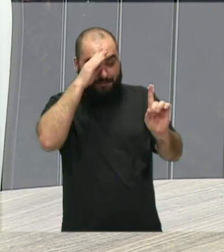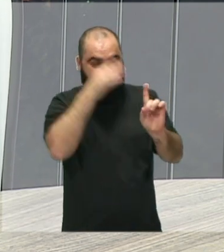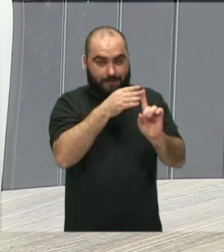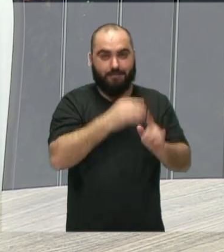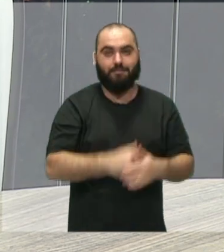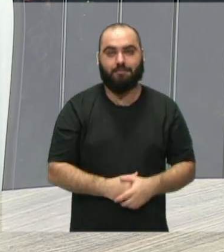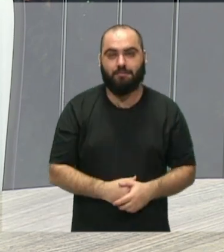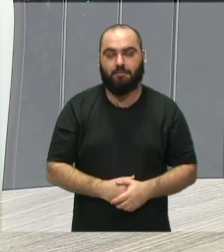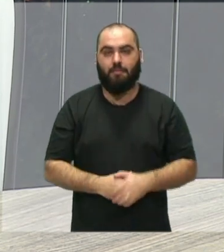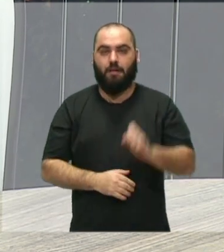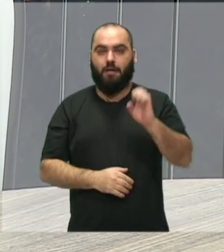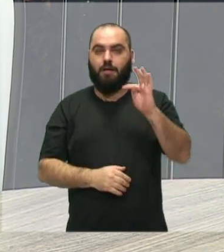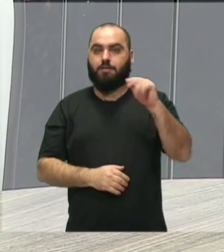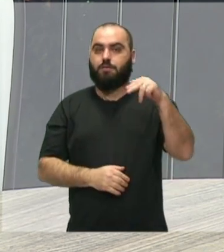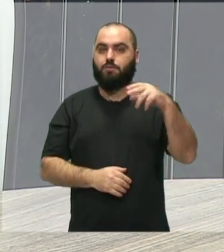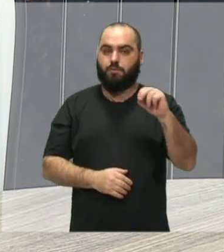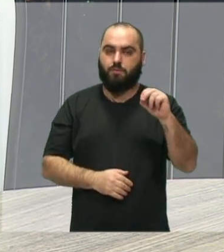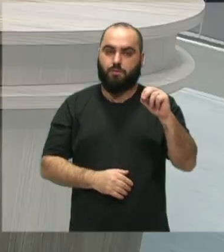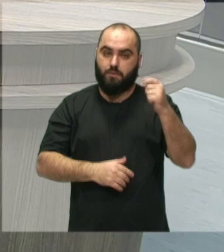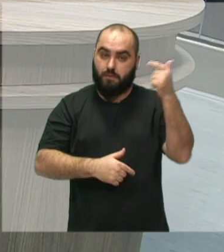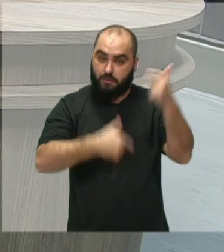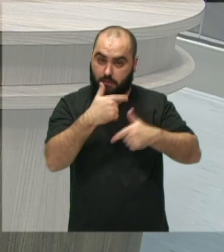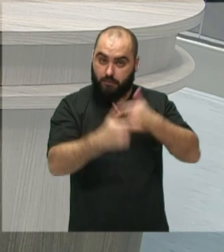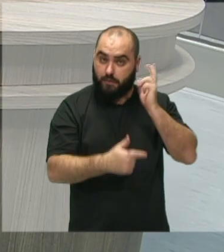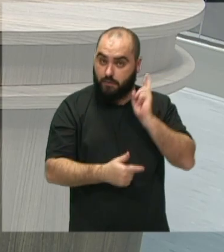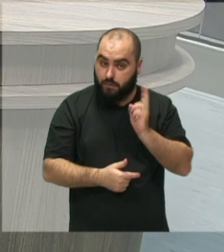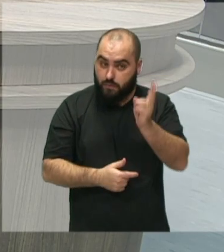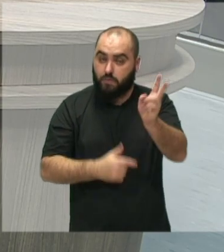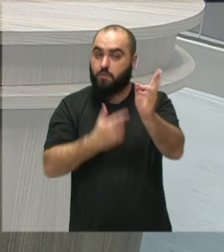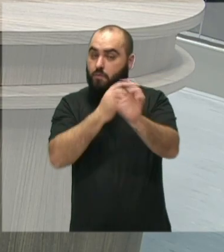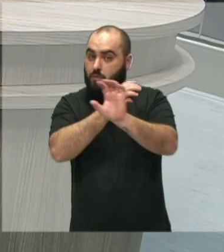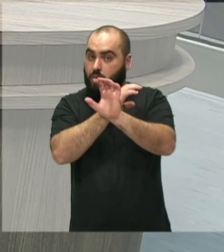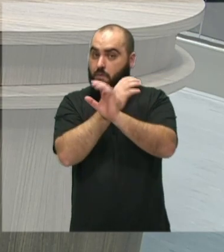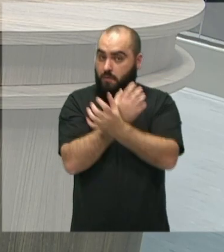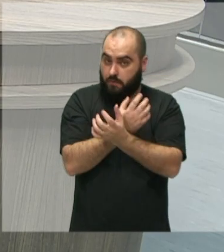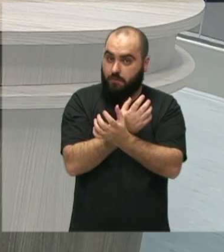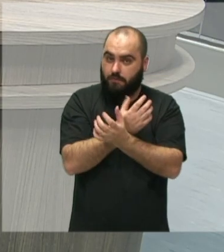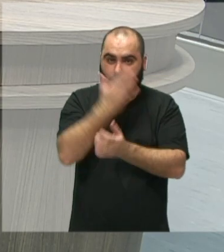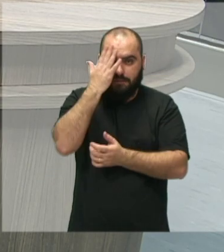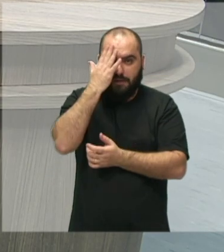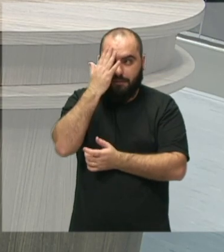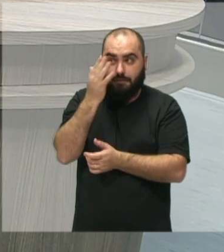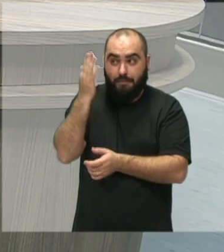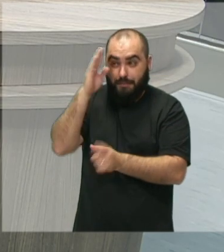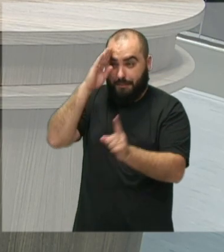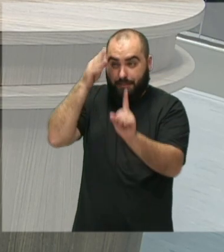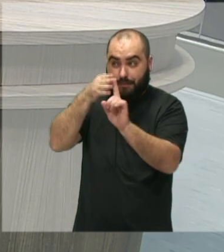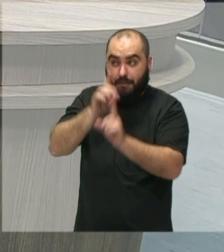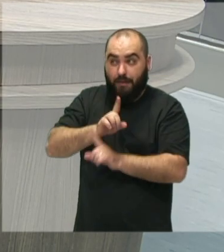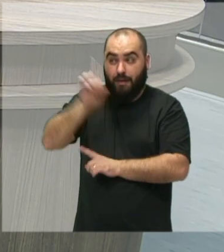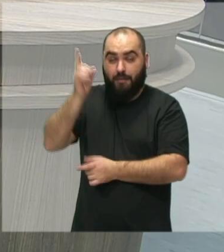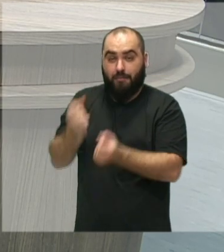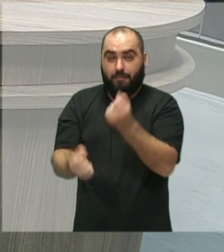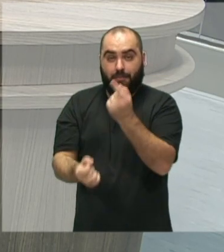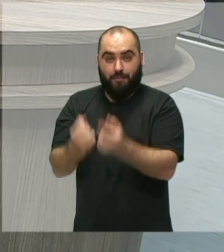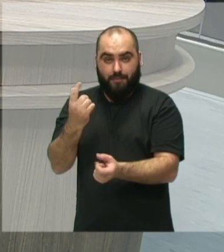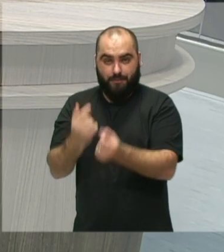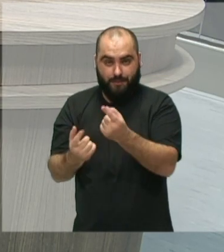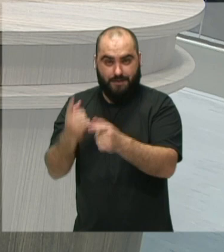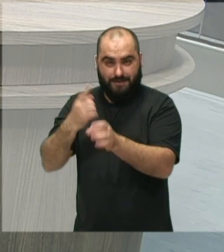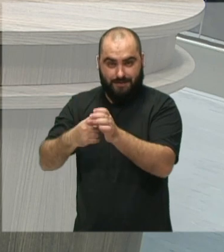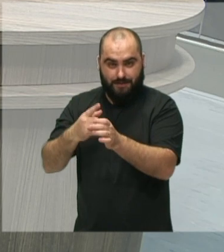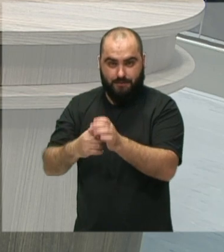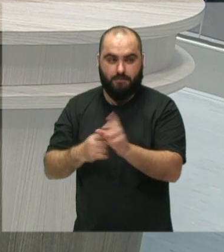se priorizou começar a trabalhar novamente com o de ósseo, né? Esses de bombinhas, principalmente, e os de etnografia